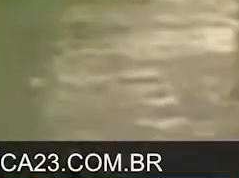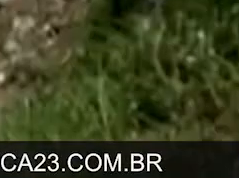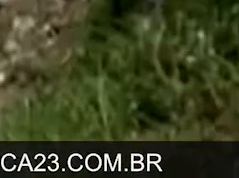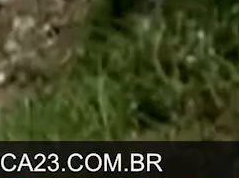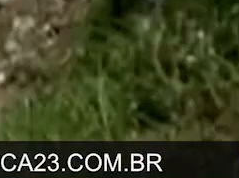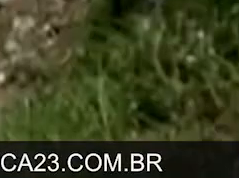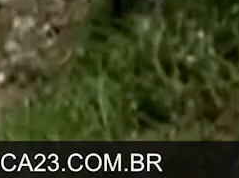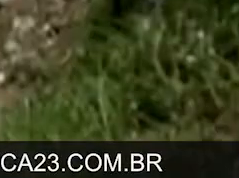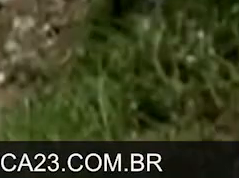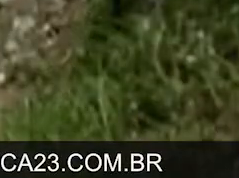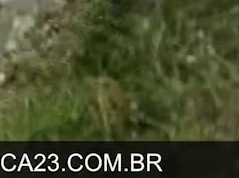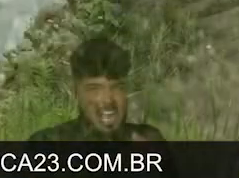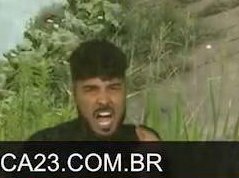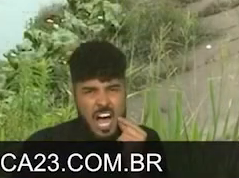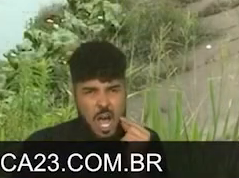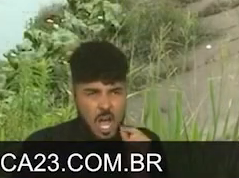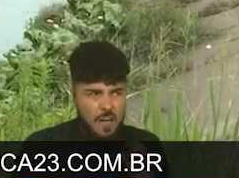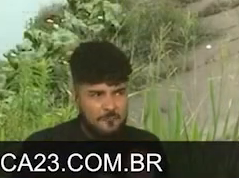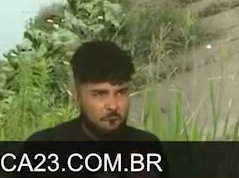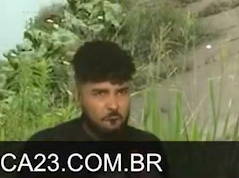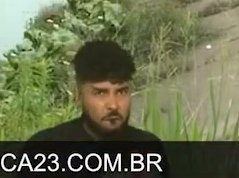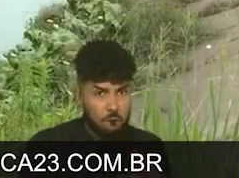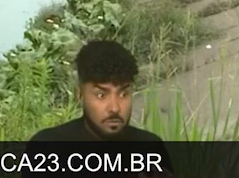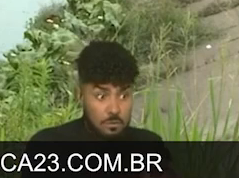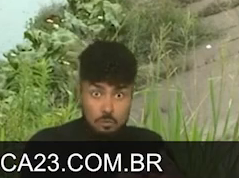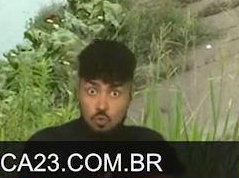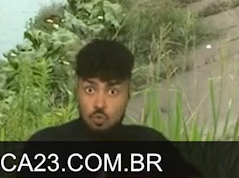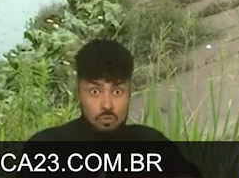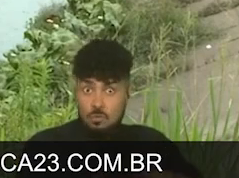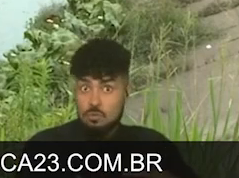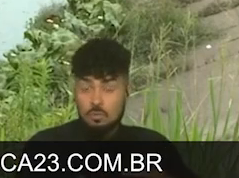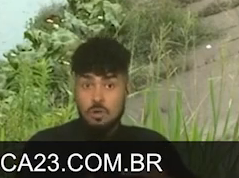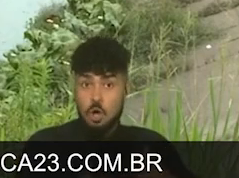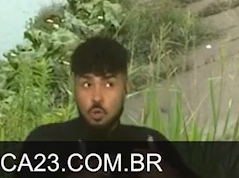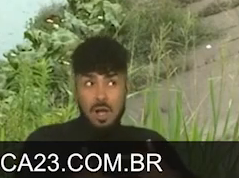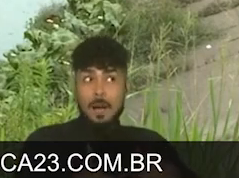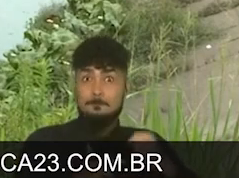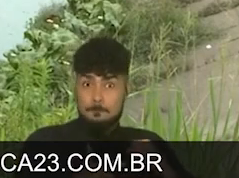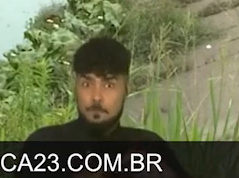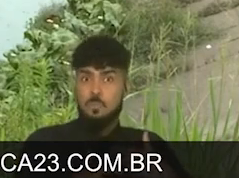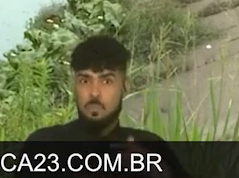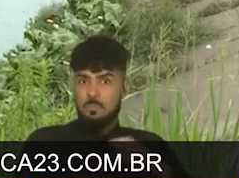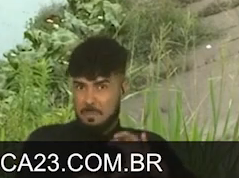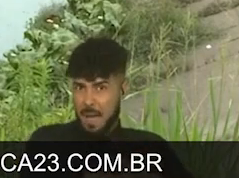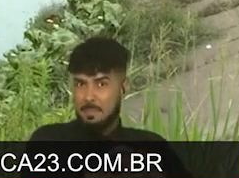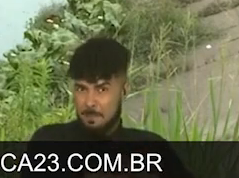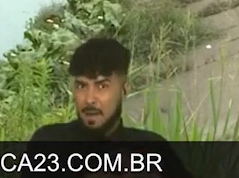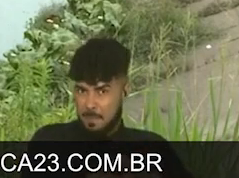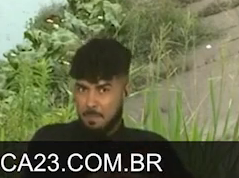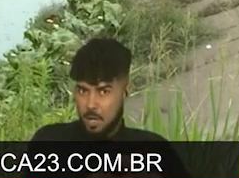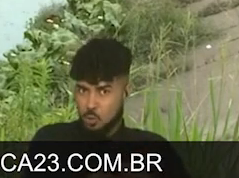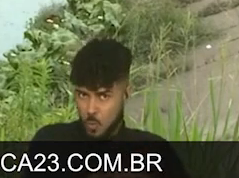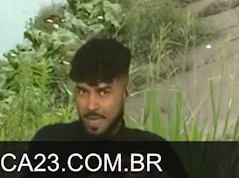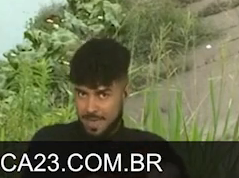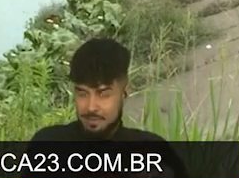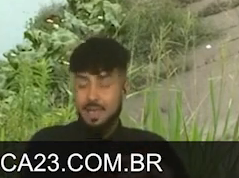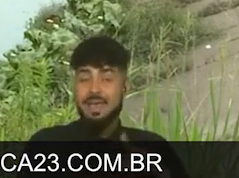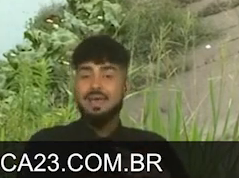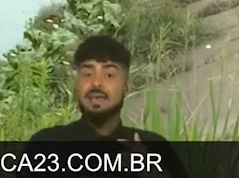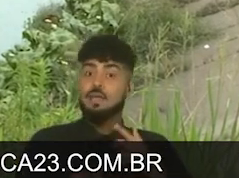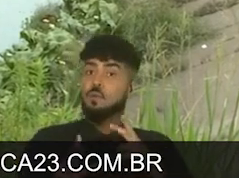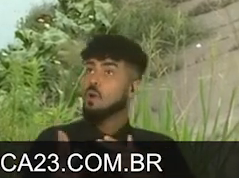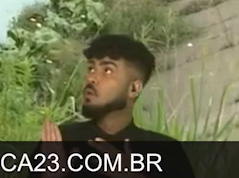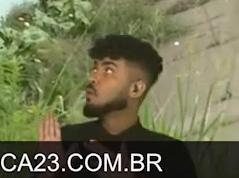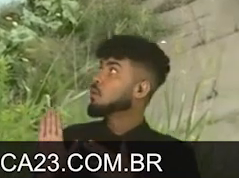no JR23. Os locais mais propícios, com maior potencial para leptospirose, são justamente locais como